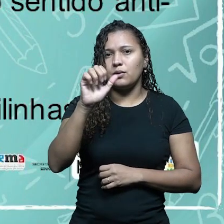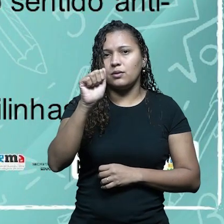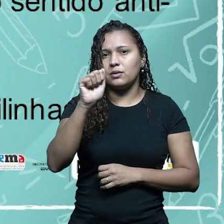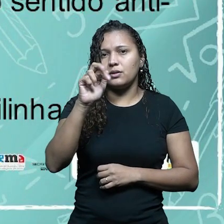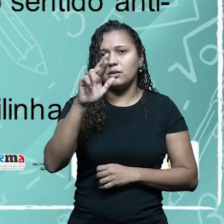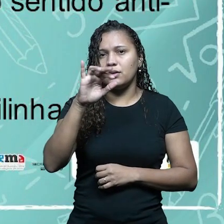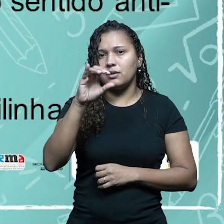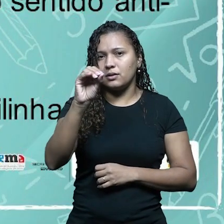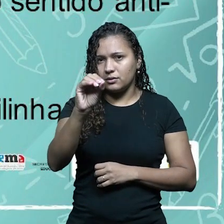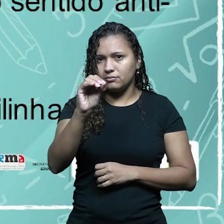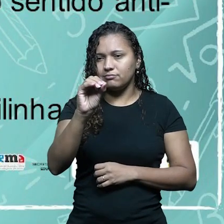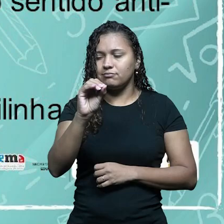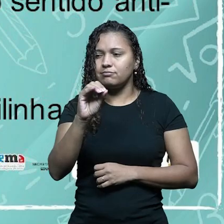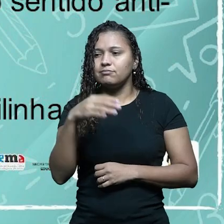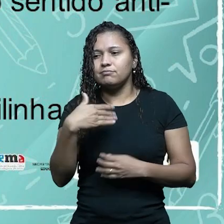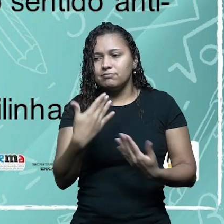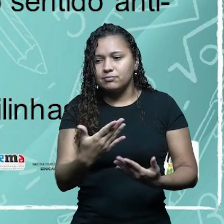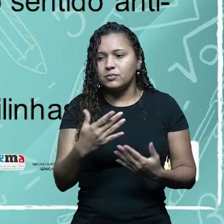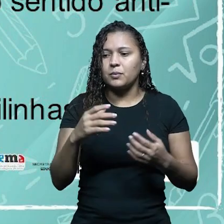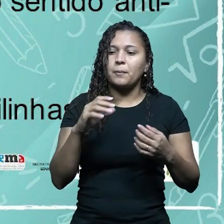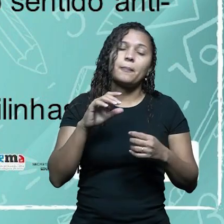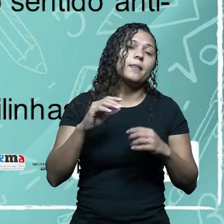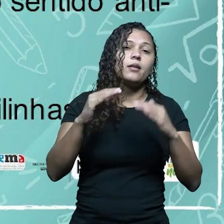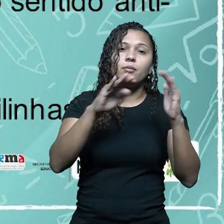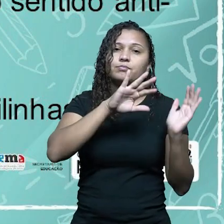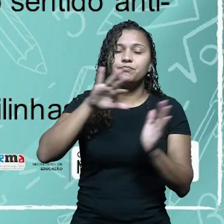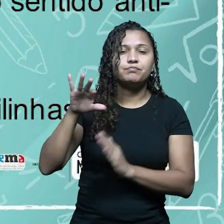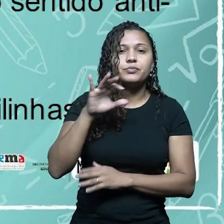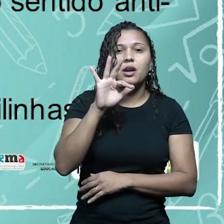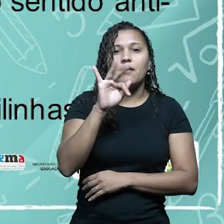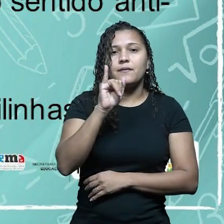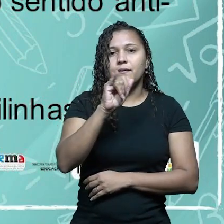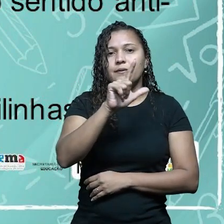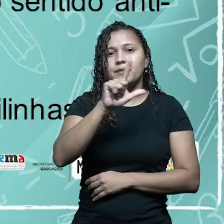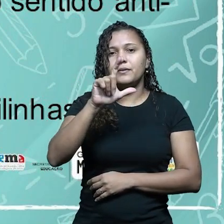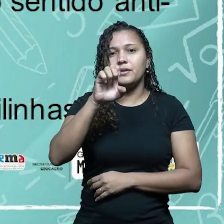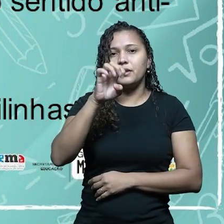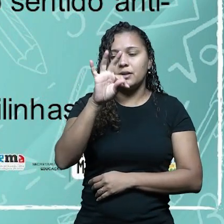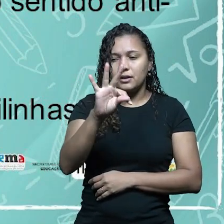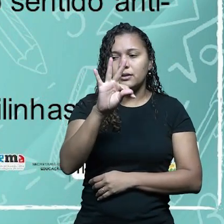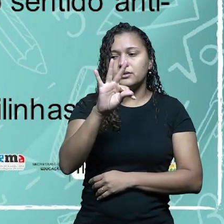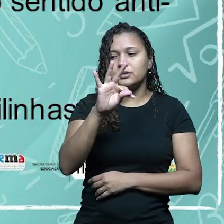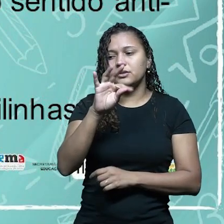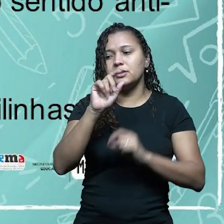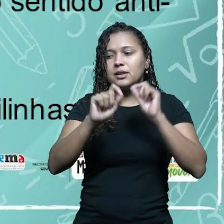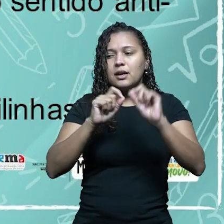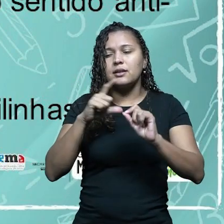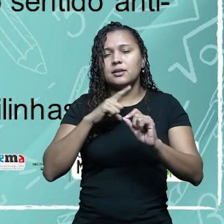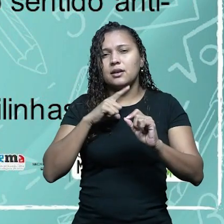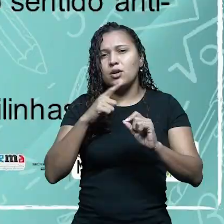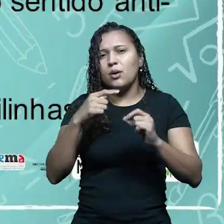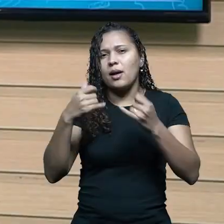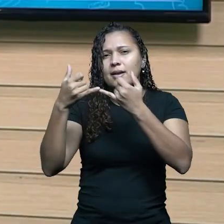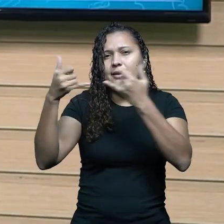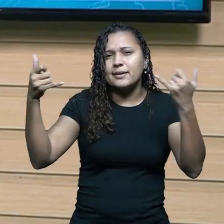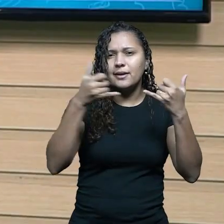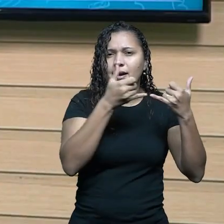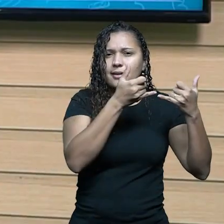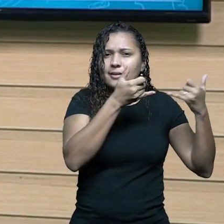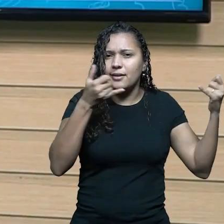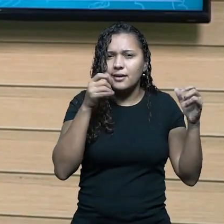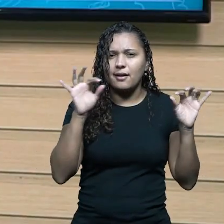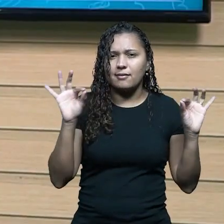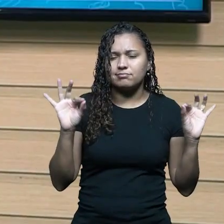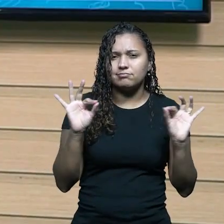Fillet faz a união das duas pontas de duas linhas, polilinhas ou arcos. Aqui